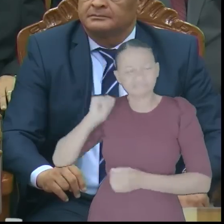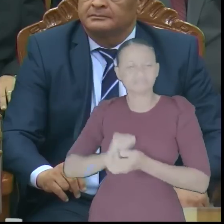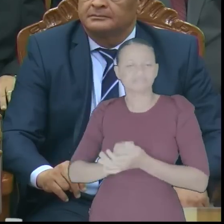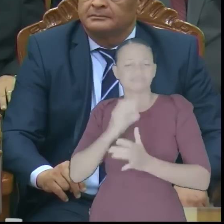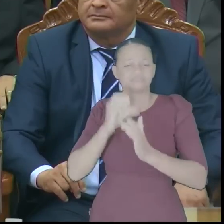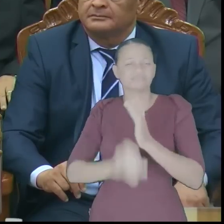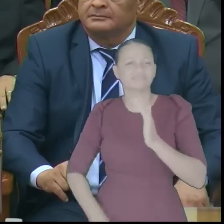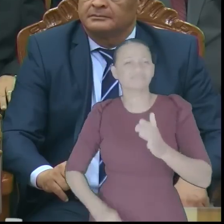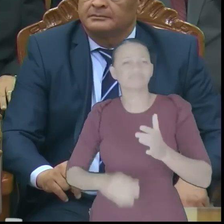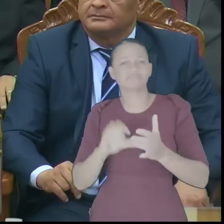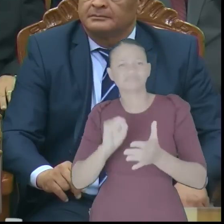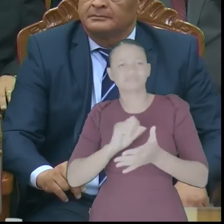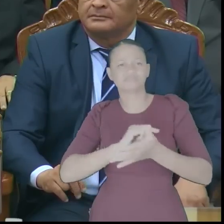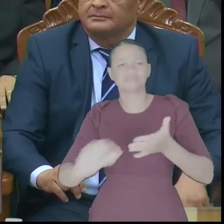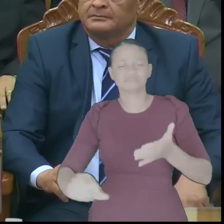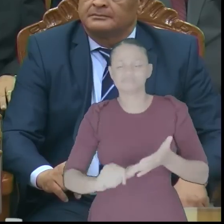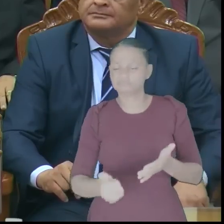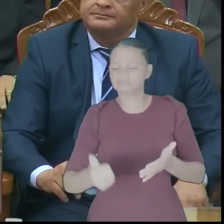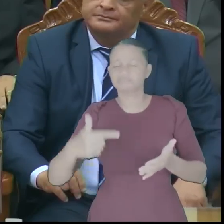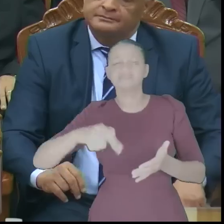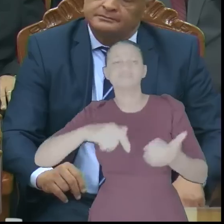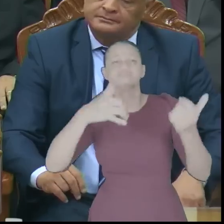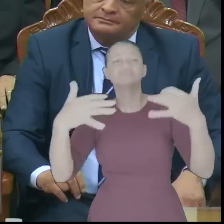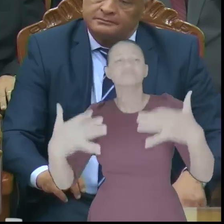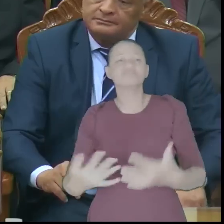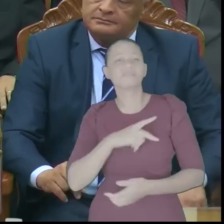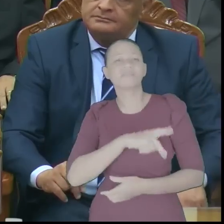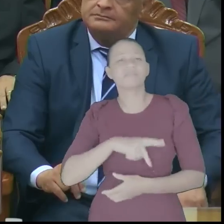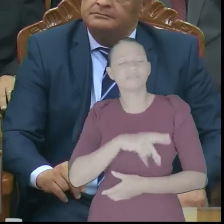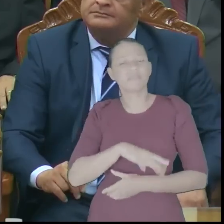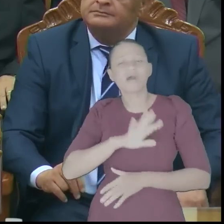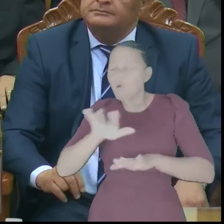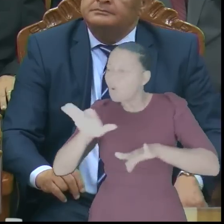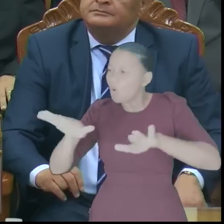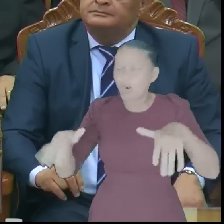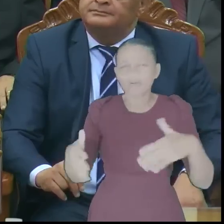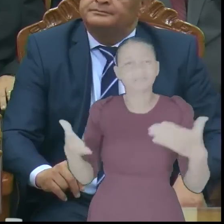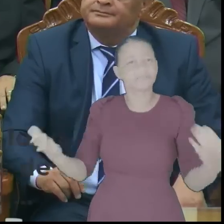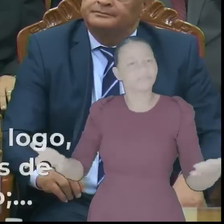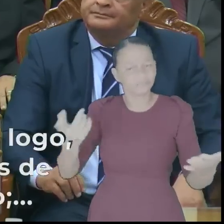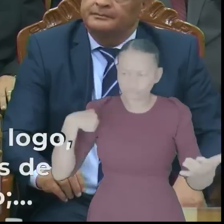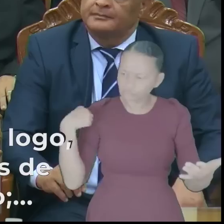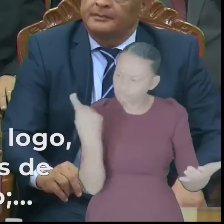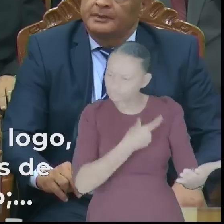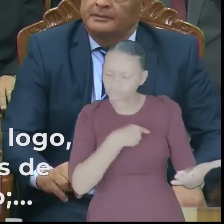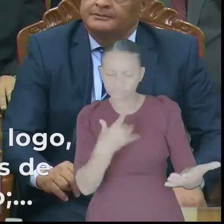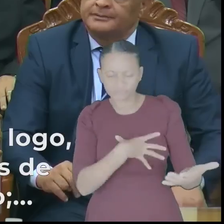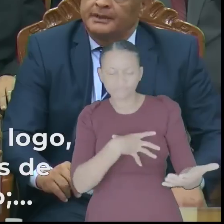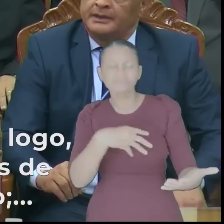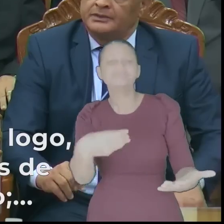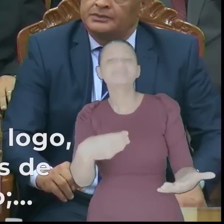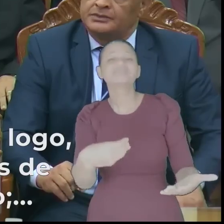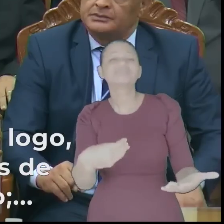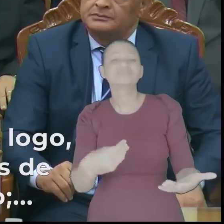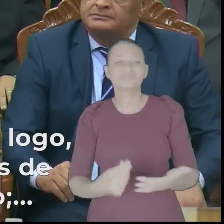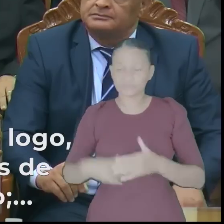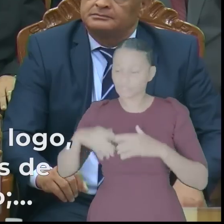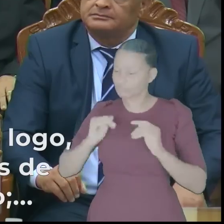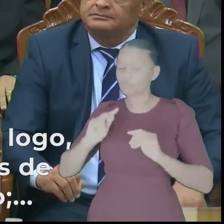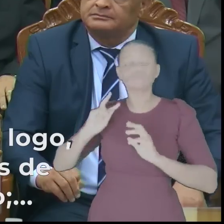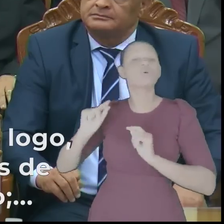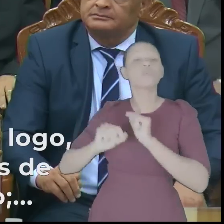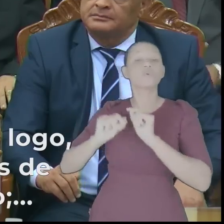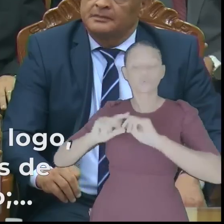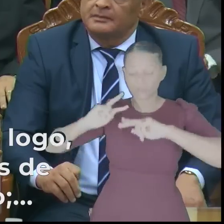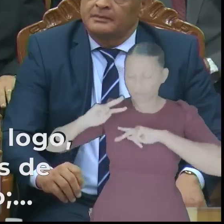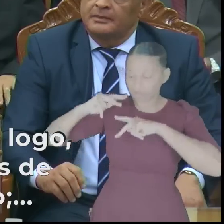capítulo de número 8, verso número 17, Paulo diz assim, ora, se somos filhos, logo somos herdeiros. Herdeiros de